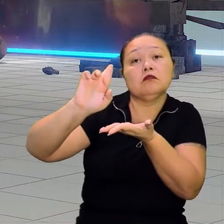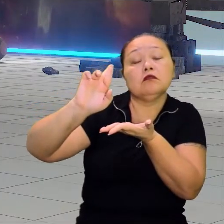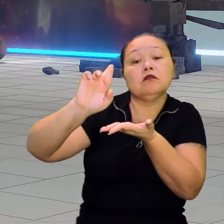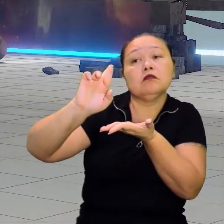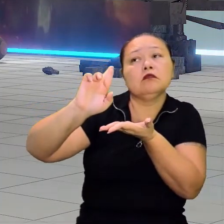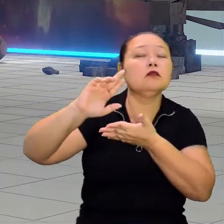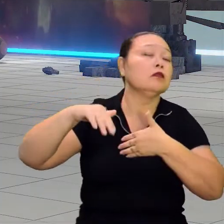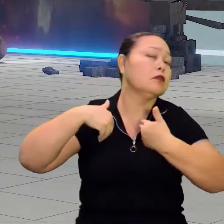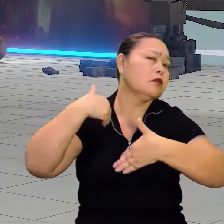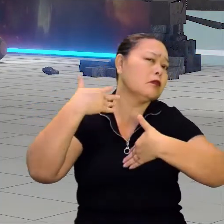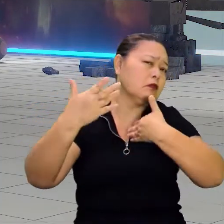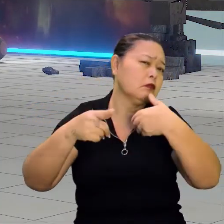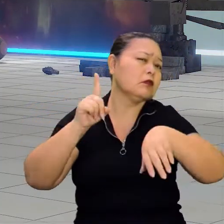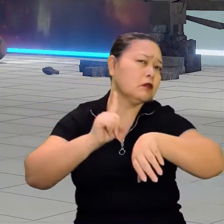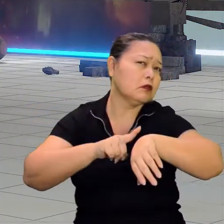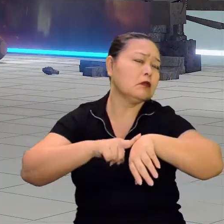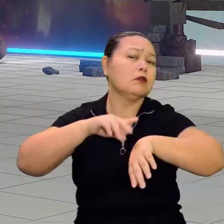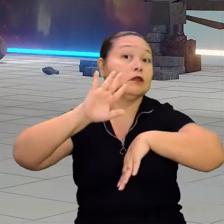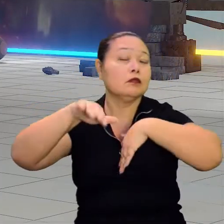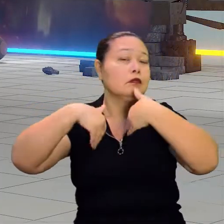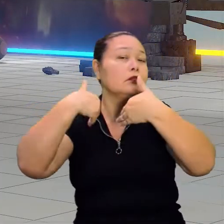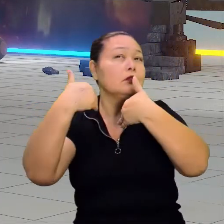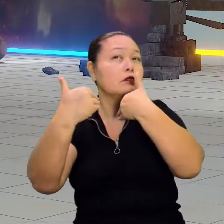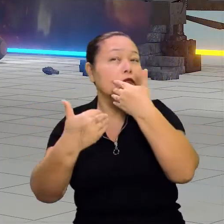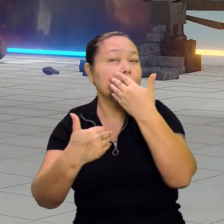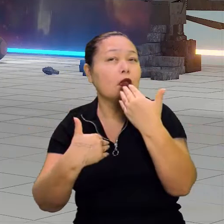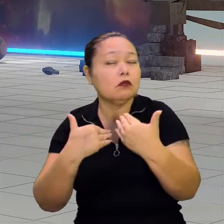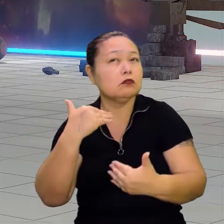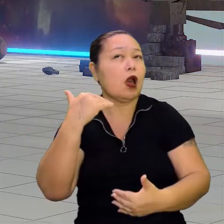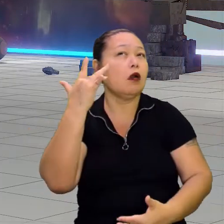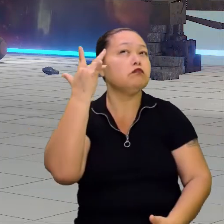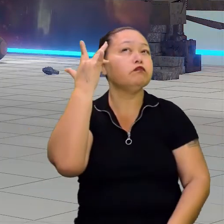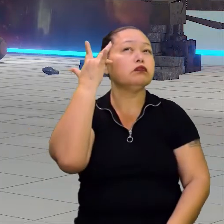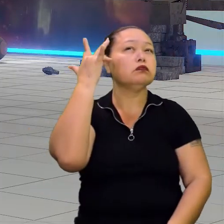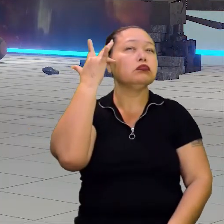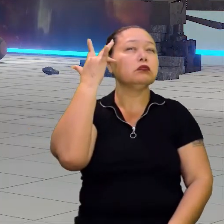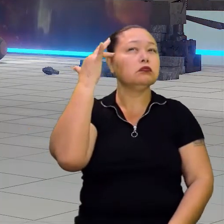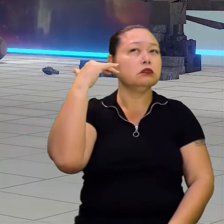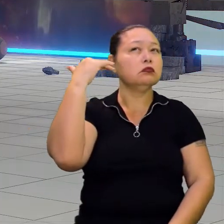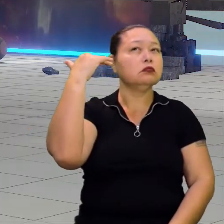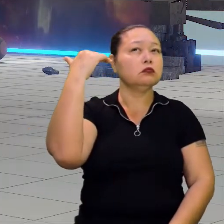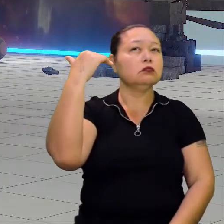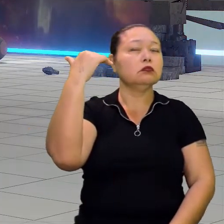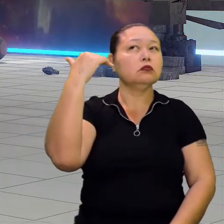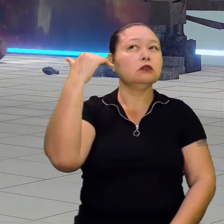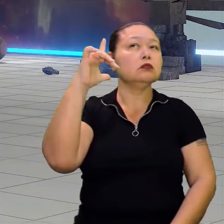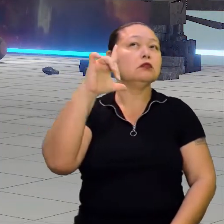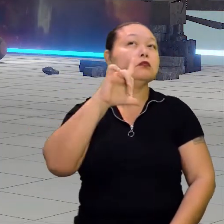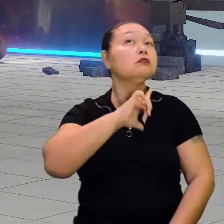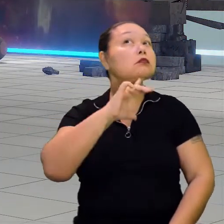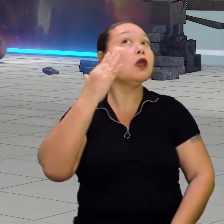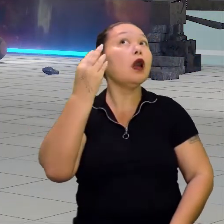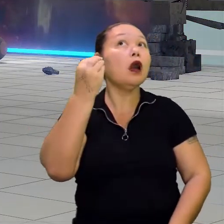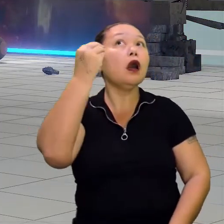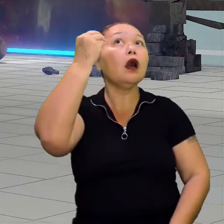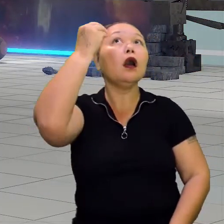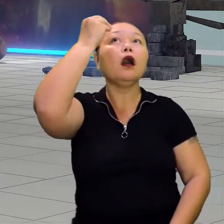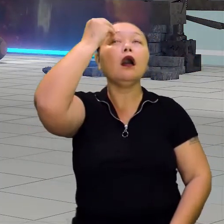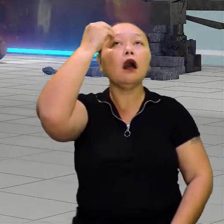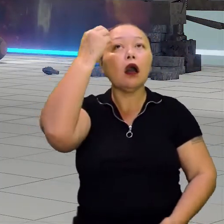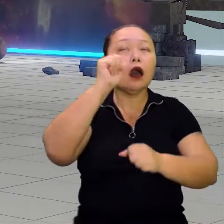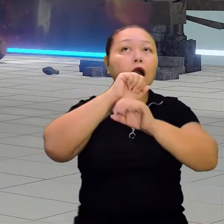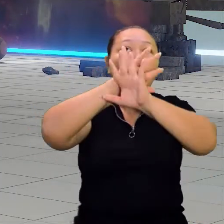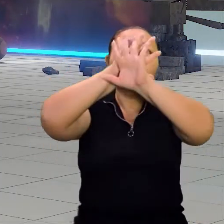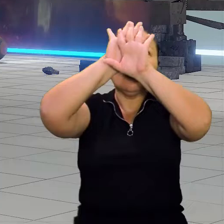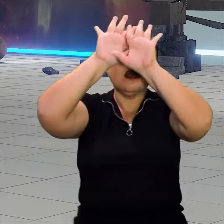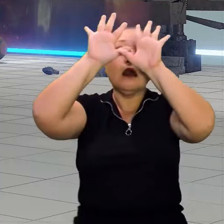Com o passar do tempo, quando você vai criando maturidade, você acaba tendo entendimento e